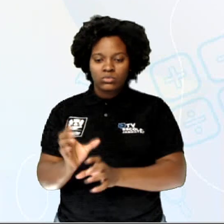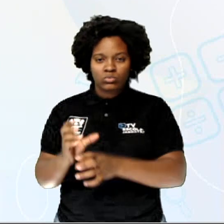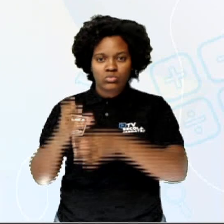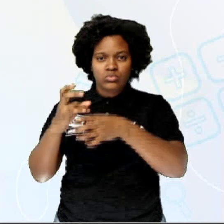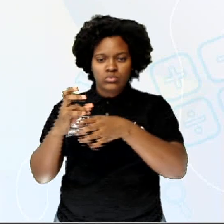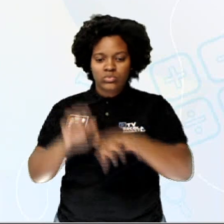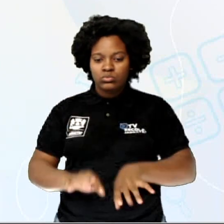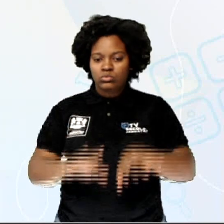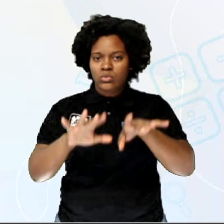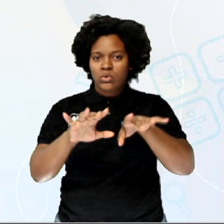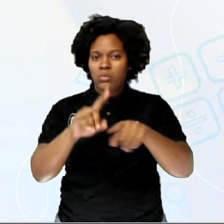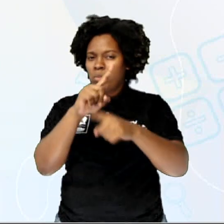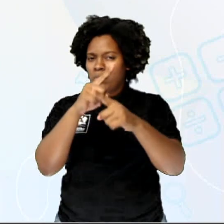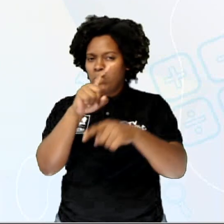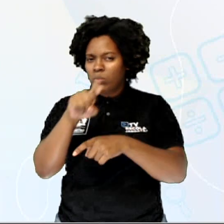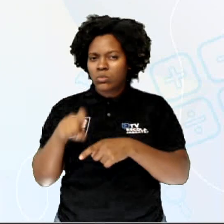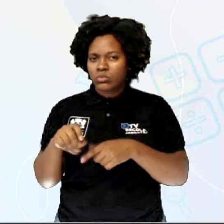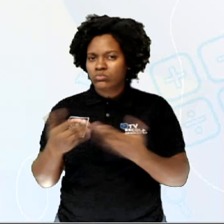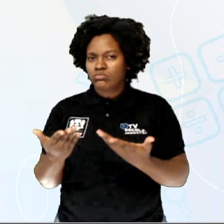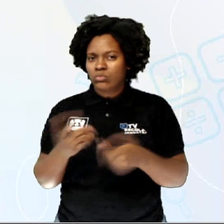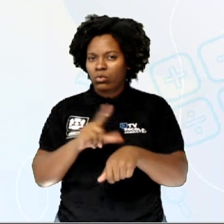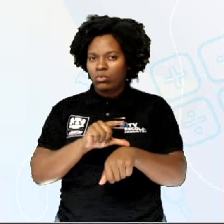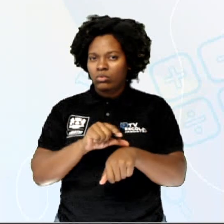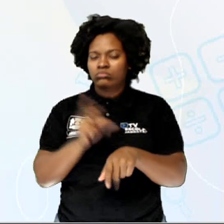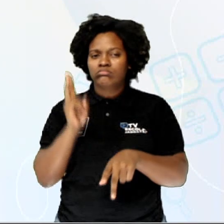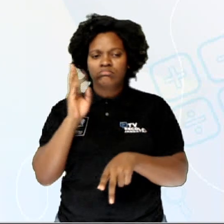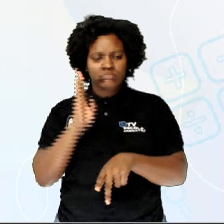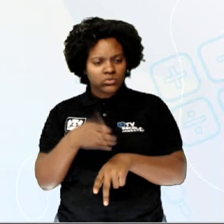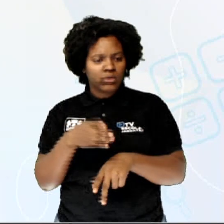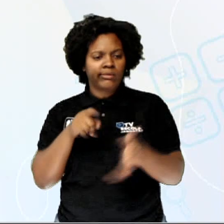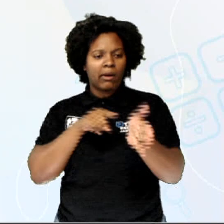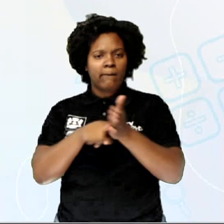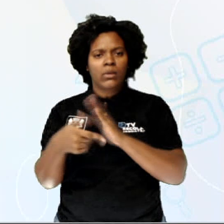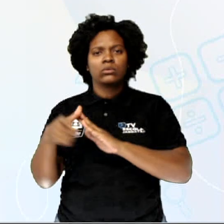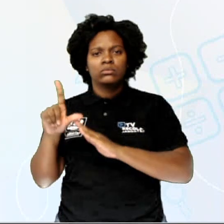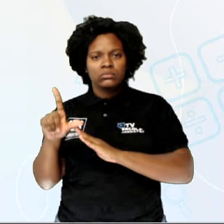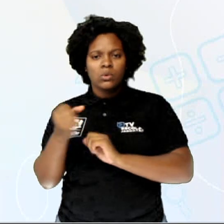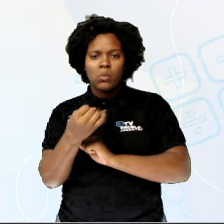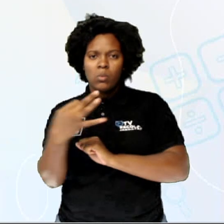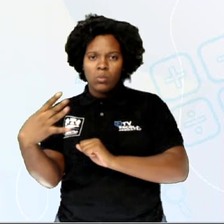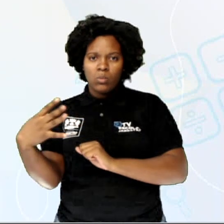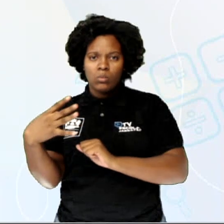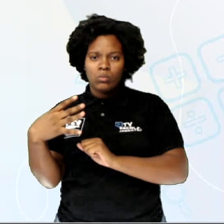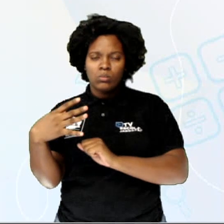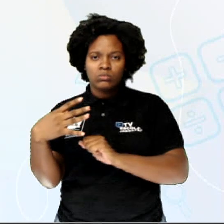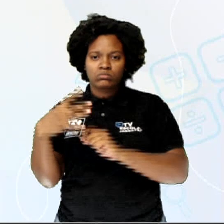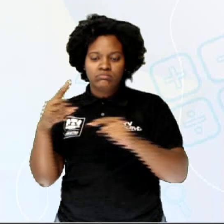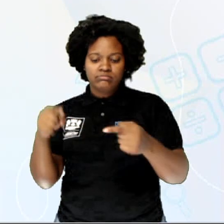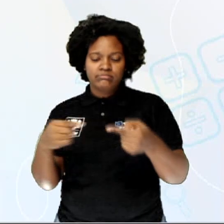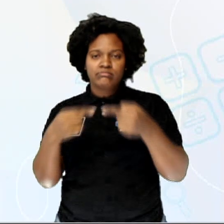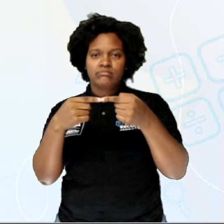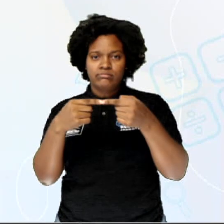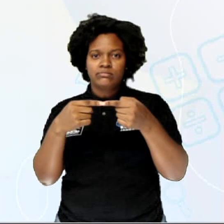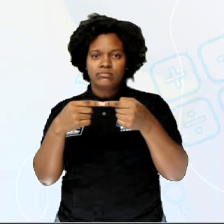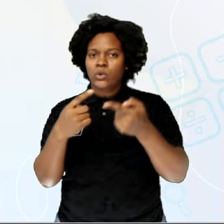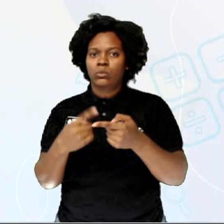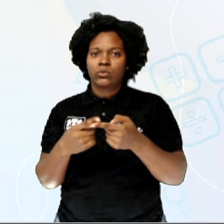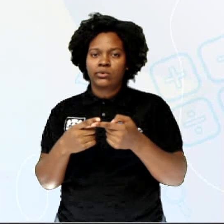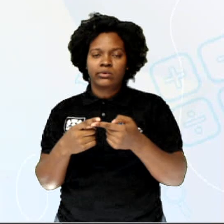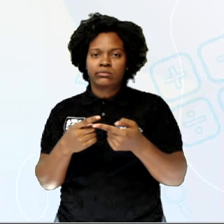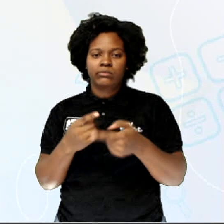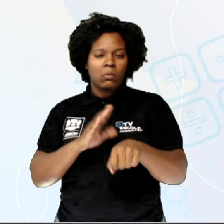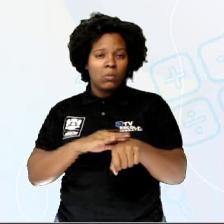4,667 kg por dia. E é o valor que é mais próximo é a letra B, 4,7 kg.